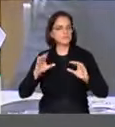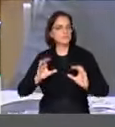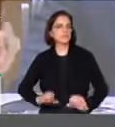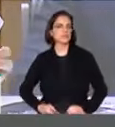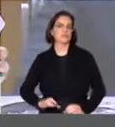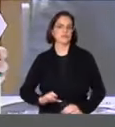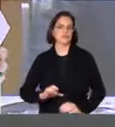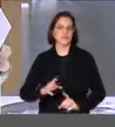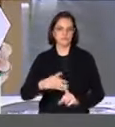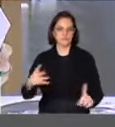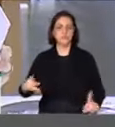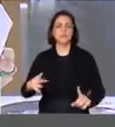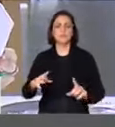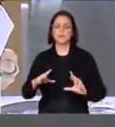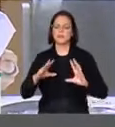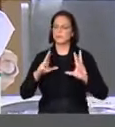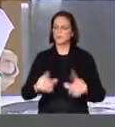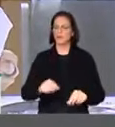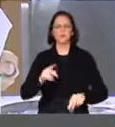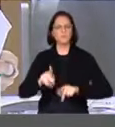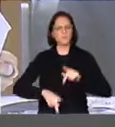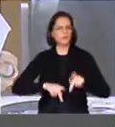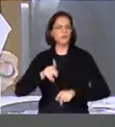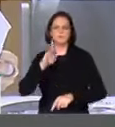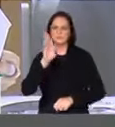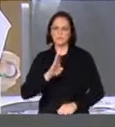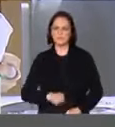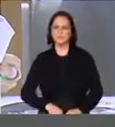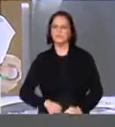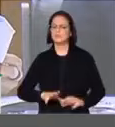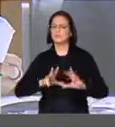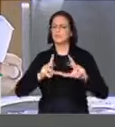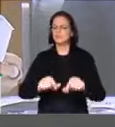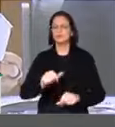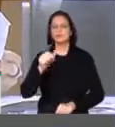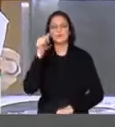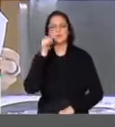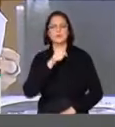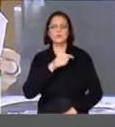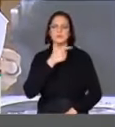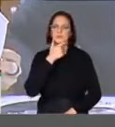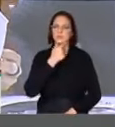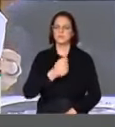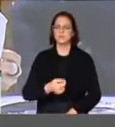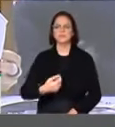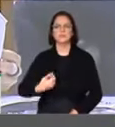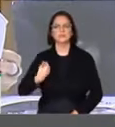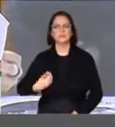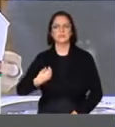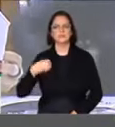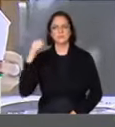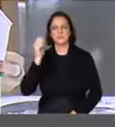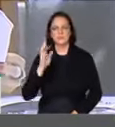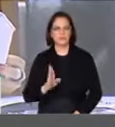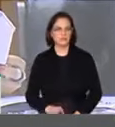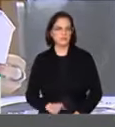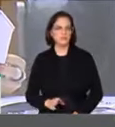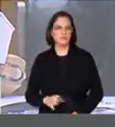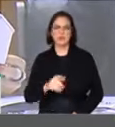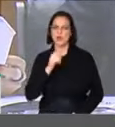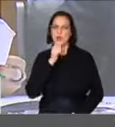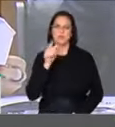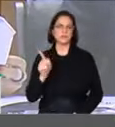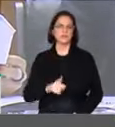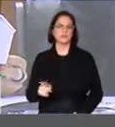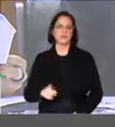da cidadania do povo brasileiro, de todas e todos que estão nesse país que ainda nem fez o luto das